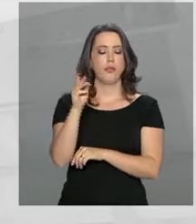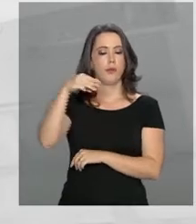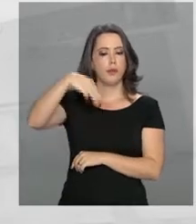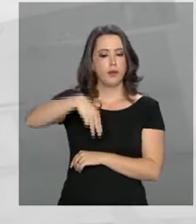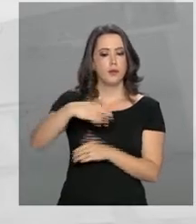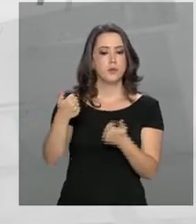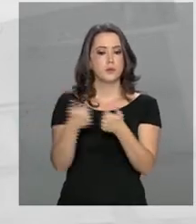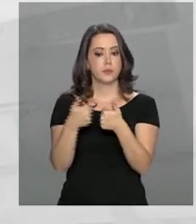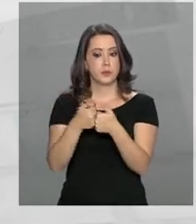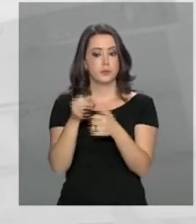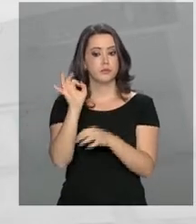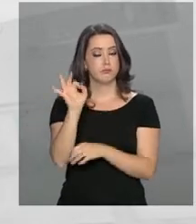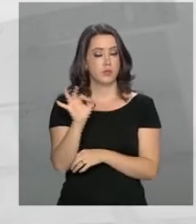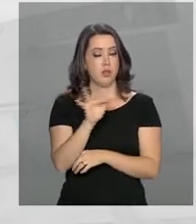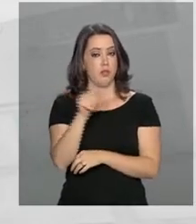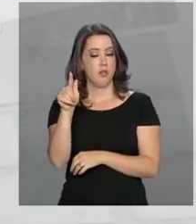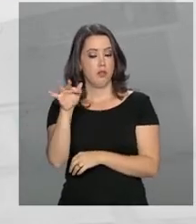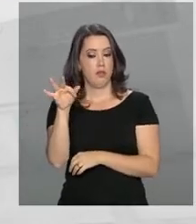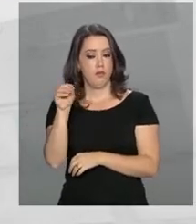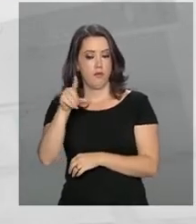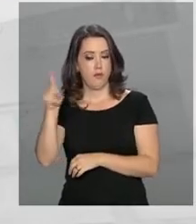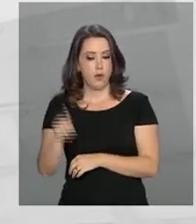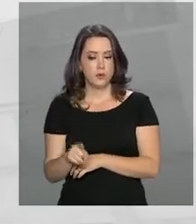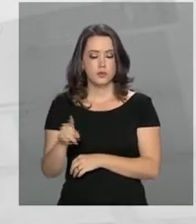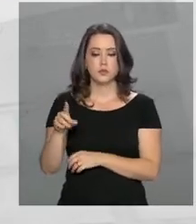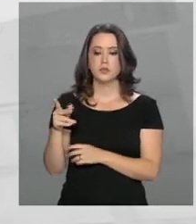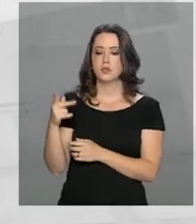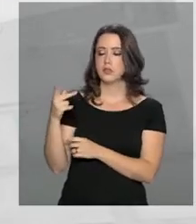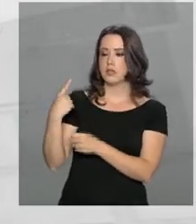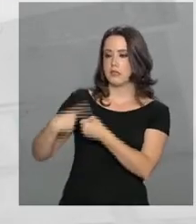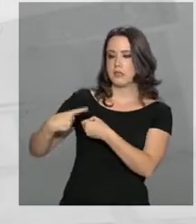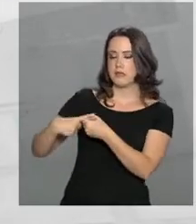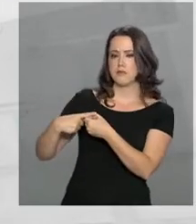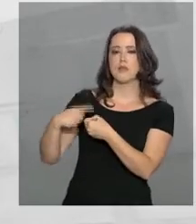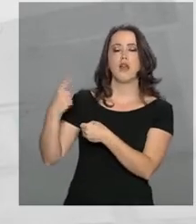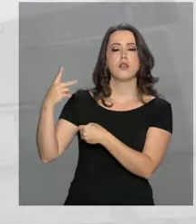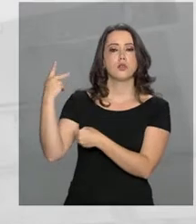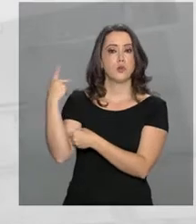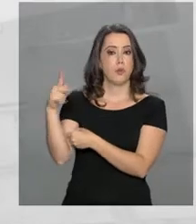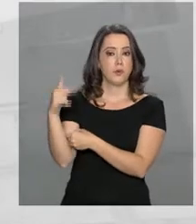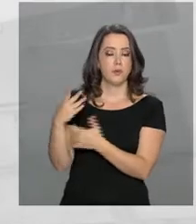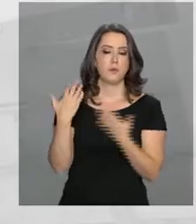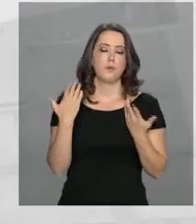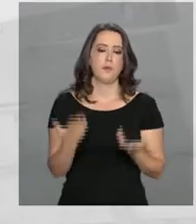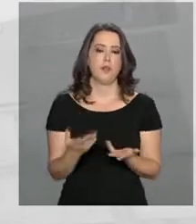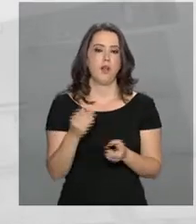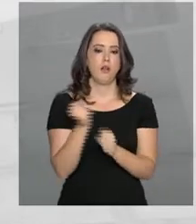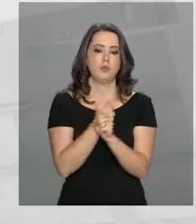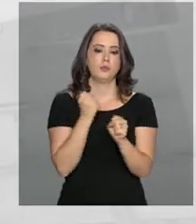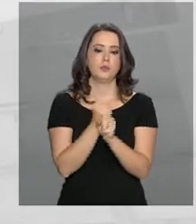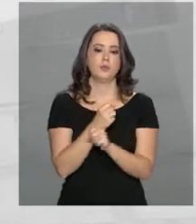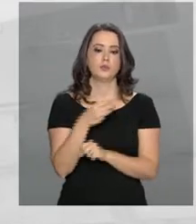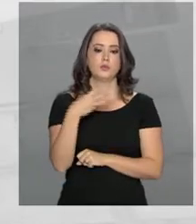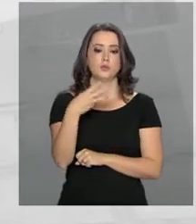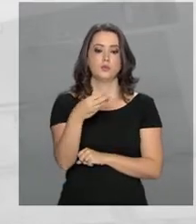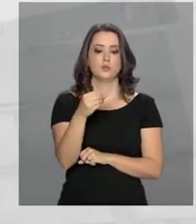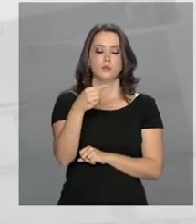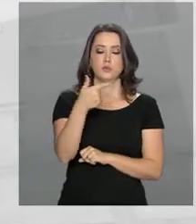da Amizade, entre Foz do Iguaçu e o município paraguaio de Presidente Franco. A obra vai custar